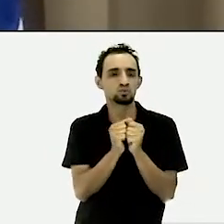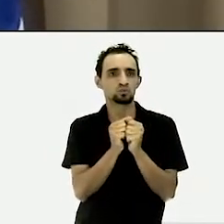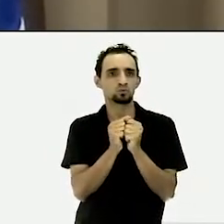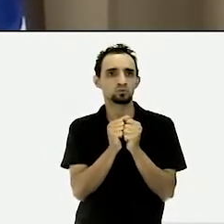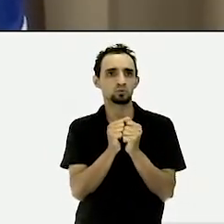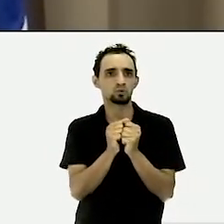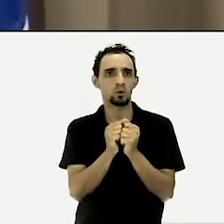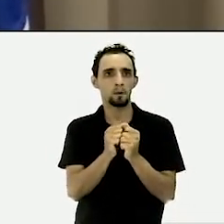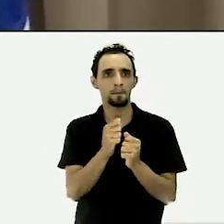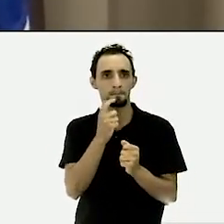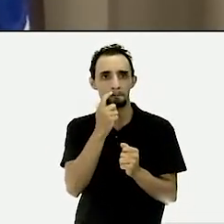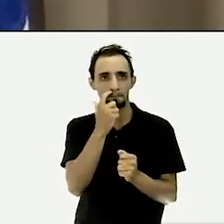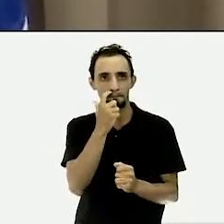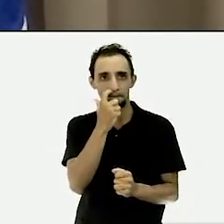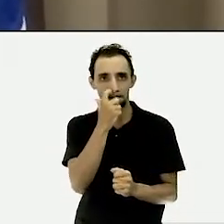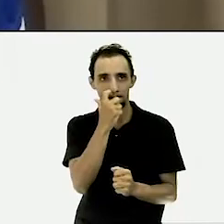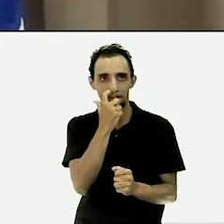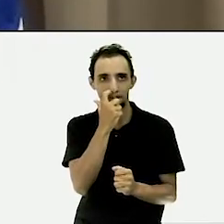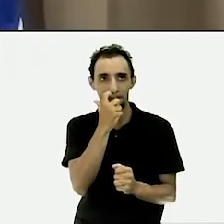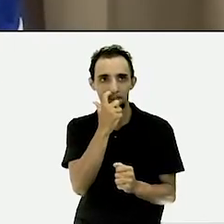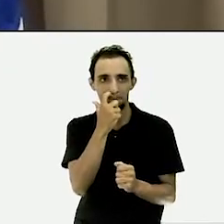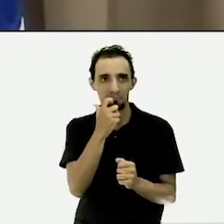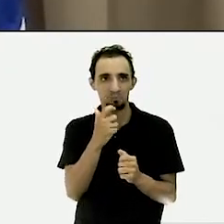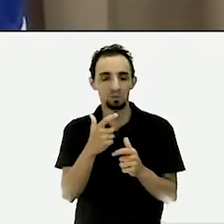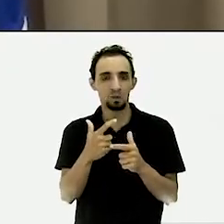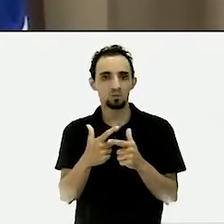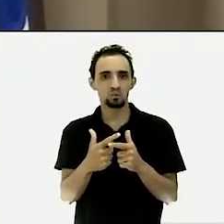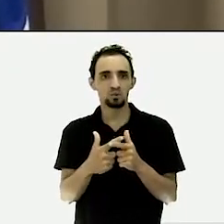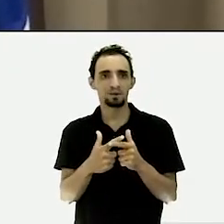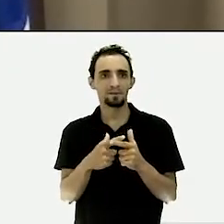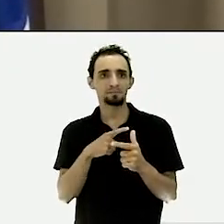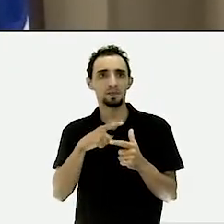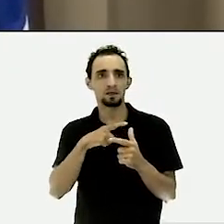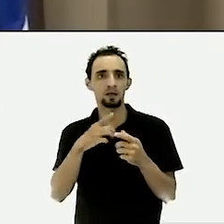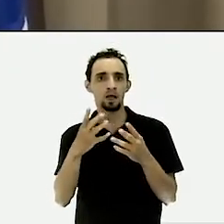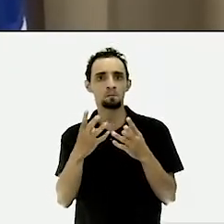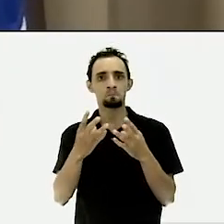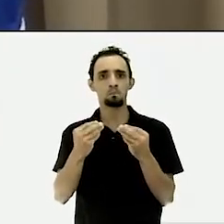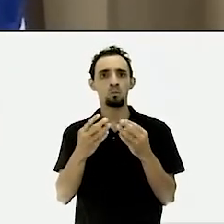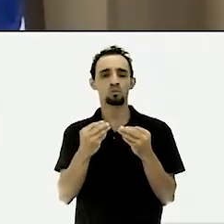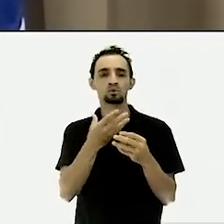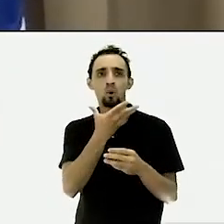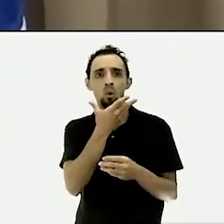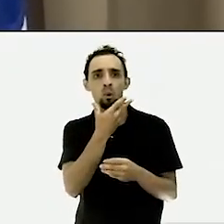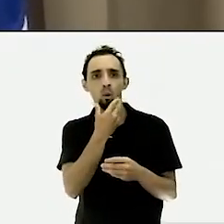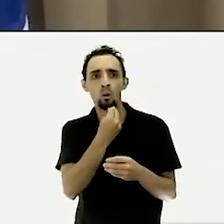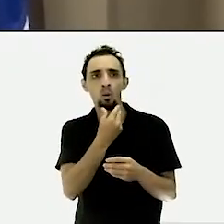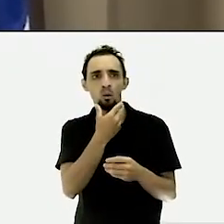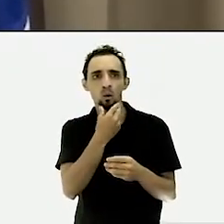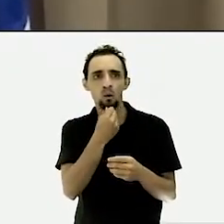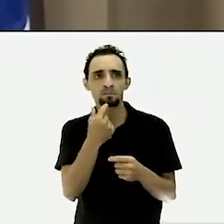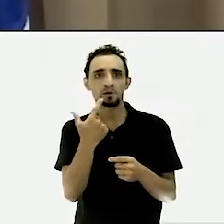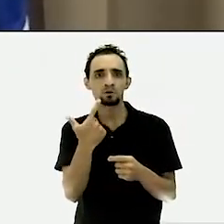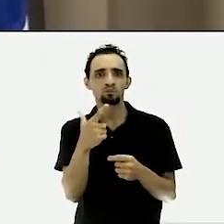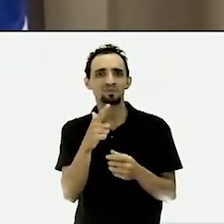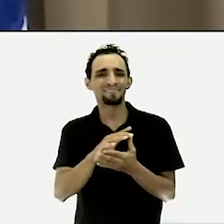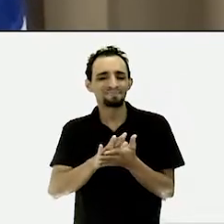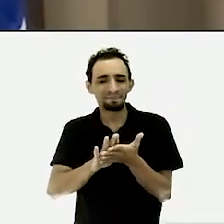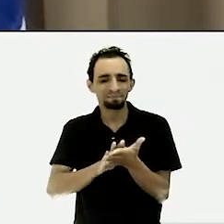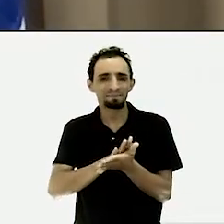gigantesca, negativa para a sua pessoa, fez um vídeo tentando se explicar, ficou pior ainda, porque quem muito se explica fica